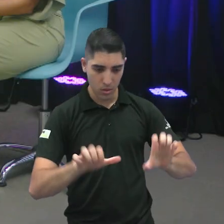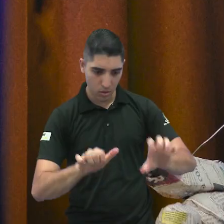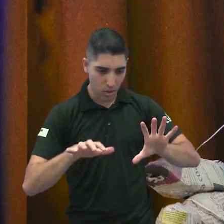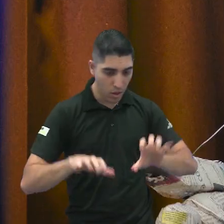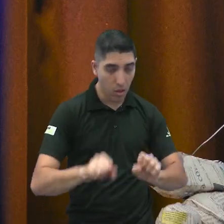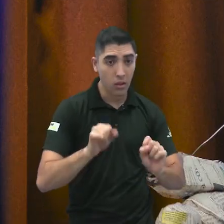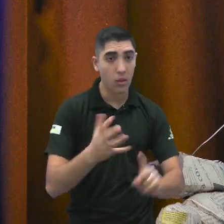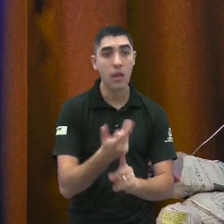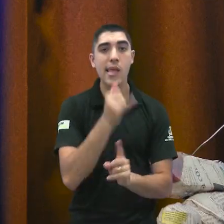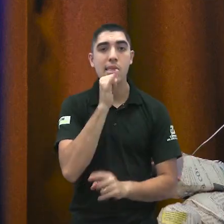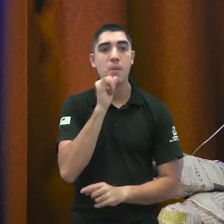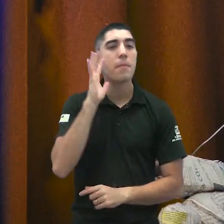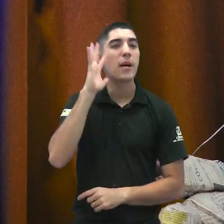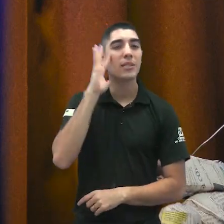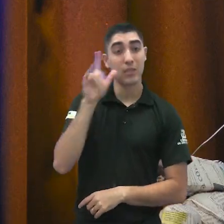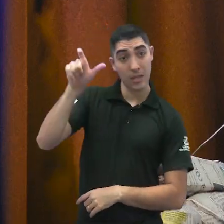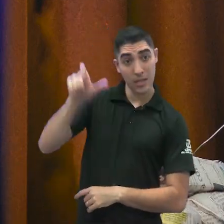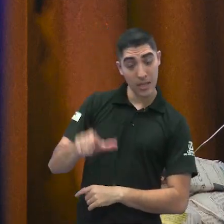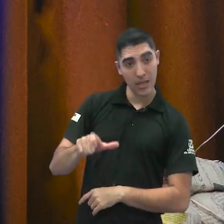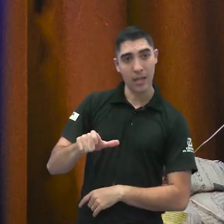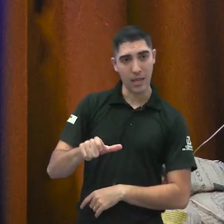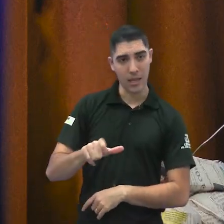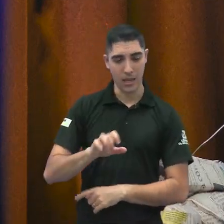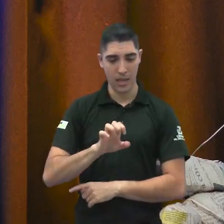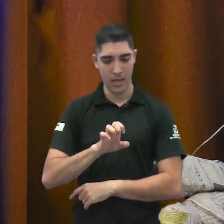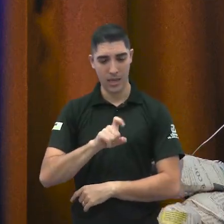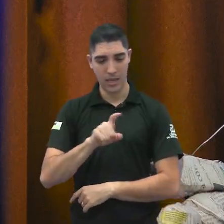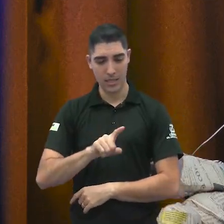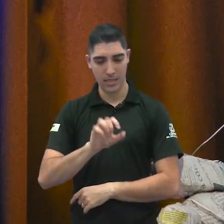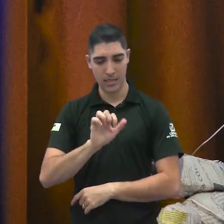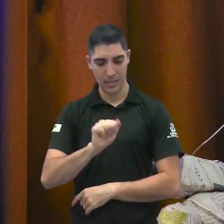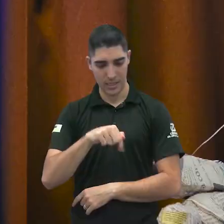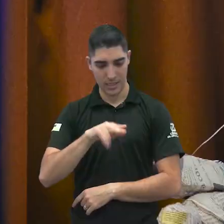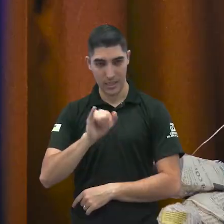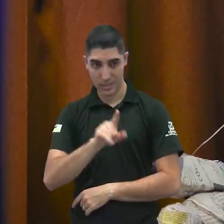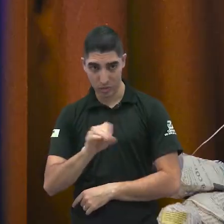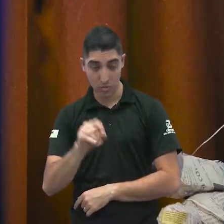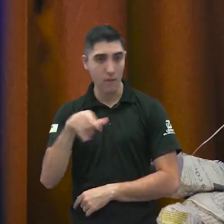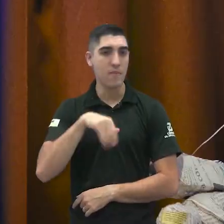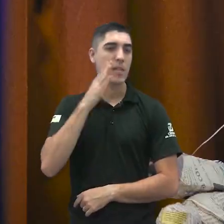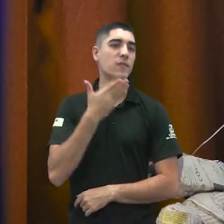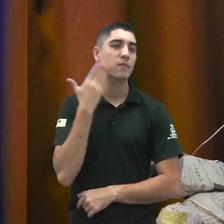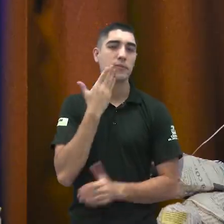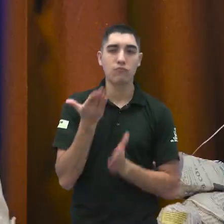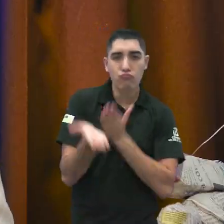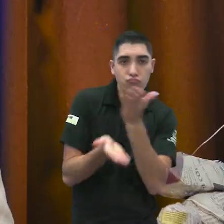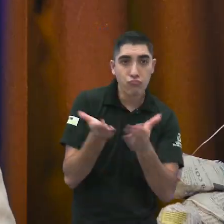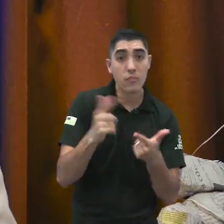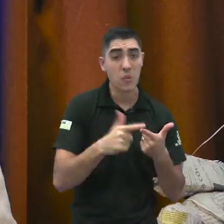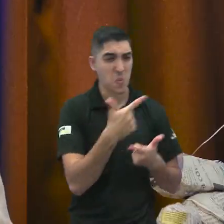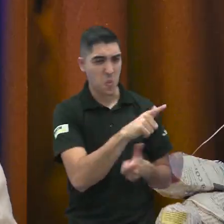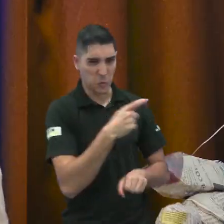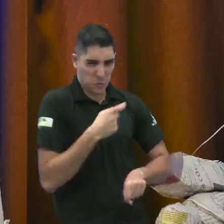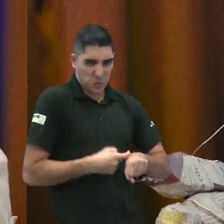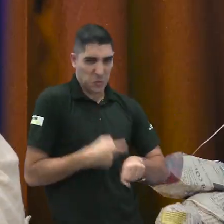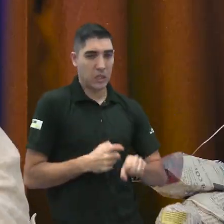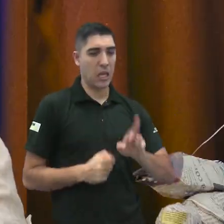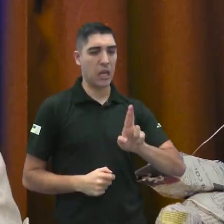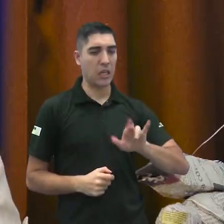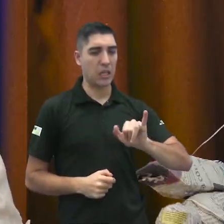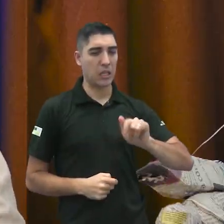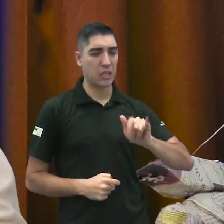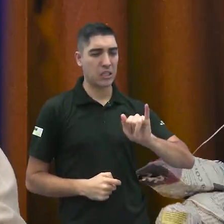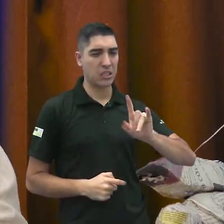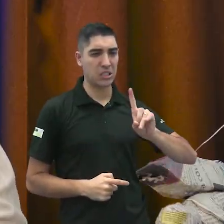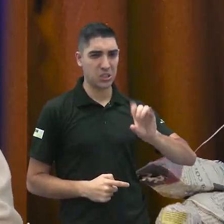arte. Então, quando eu pego um paciente esquizo, é mais fácil. Mas mesmo quando eu pego um rígido, que ele vem, não, eu não sei fazer isso